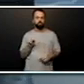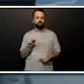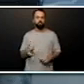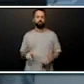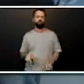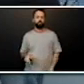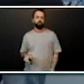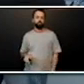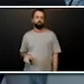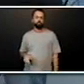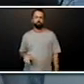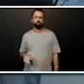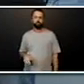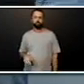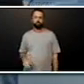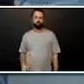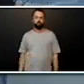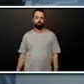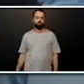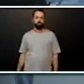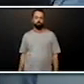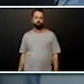zero? Bom,